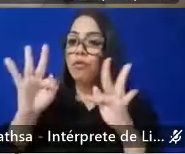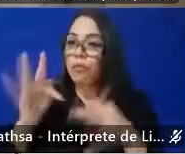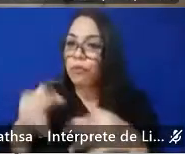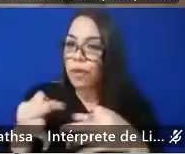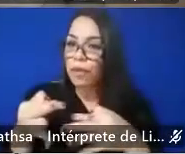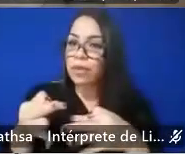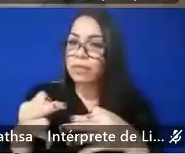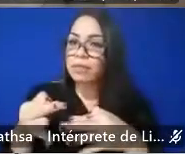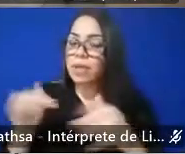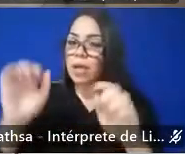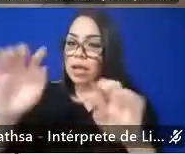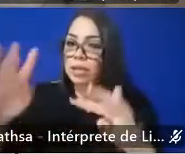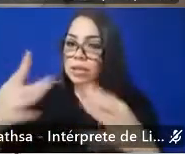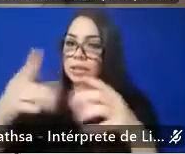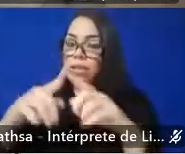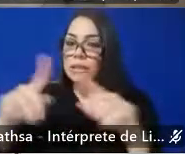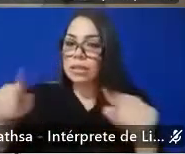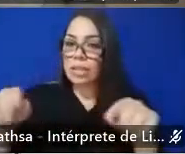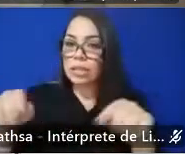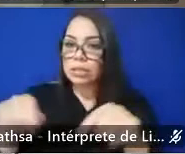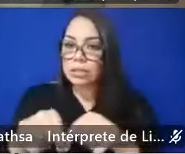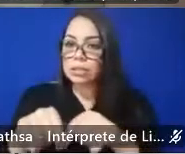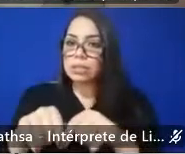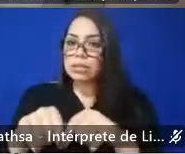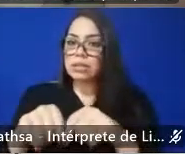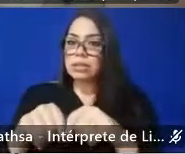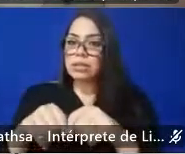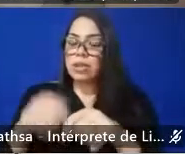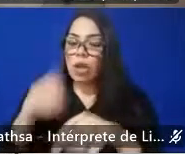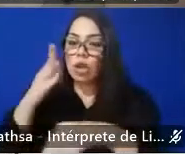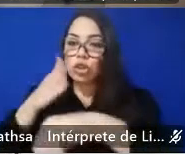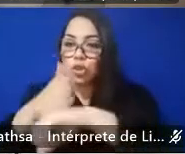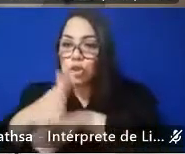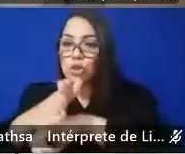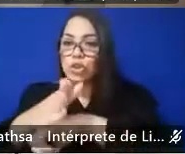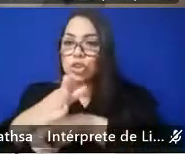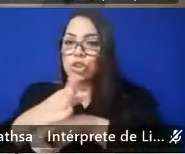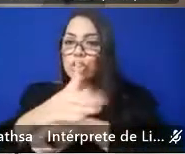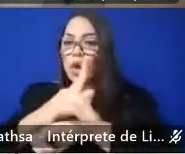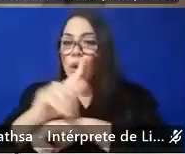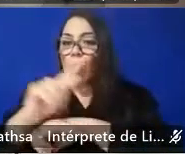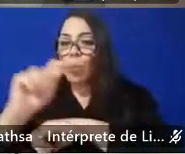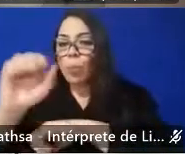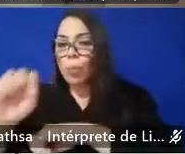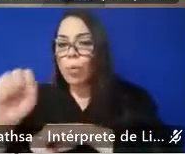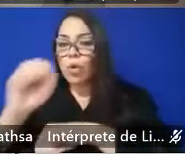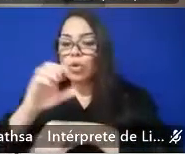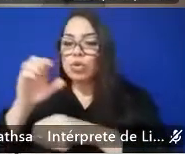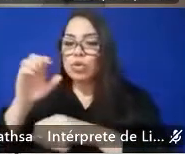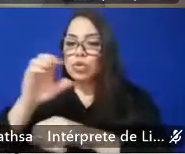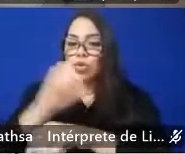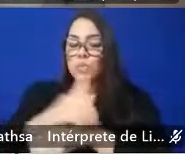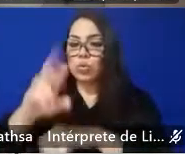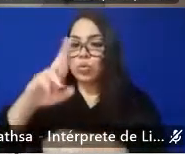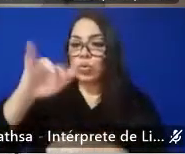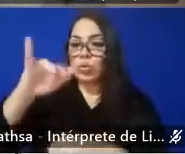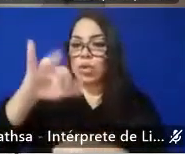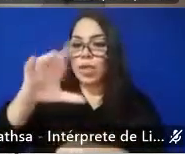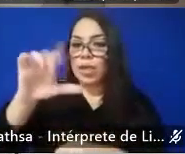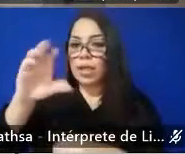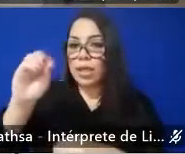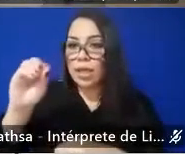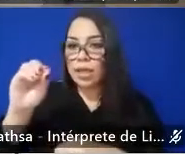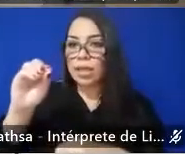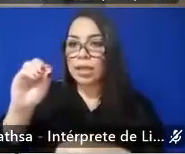solene de posse do corregedor-geral do Ministério Público autor Ricardo Ribeiro Martins a